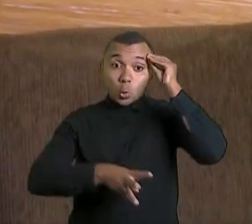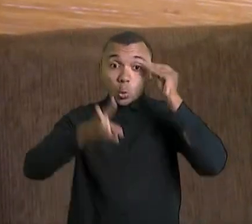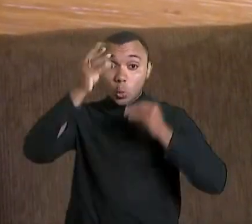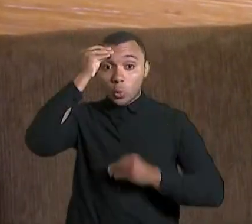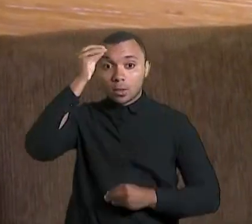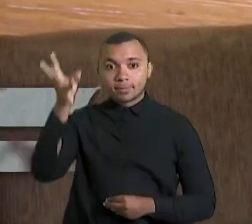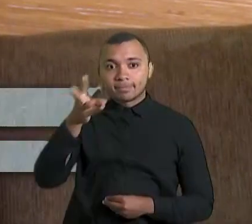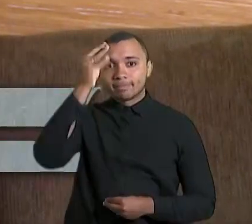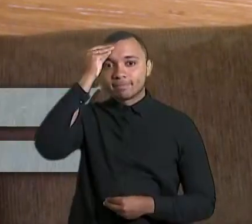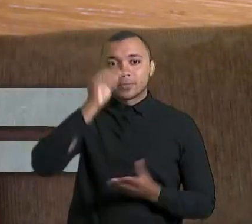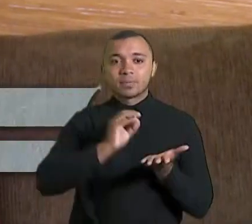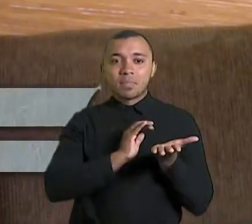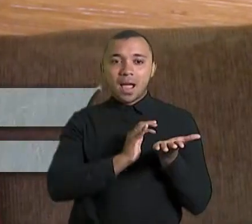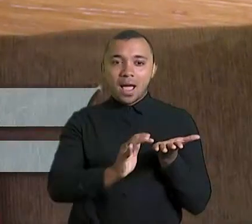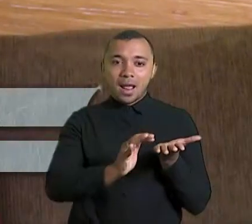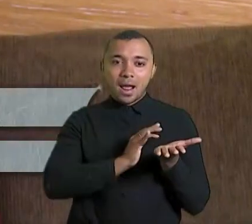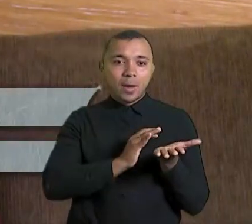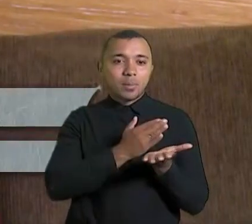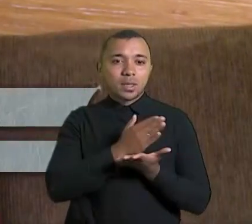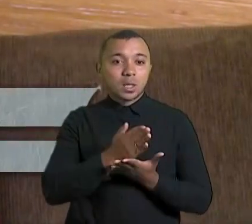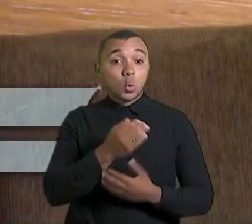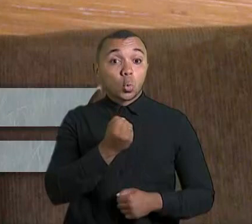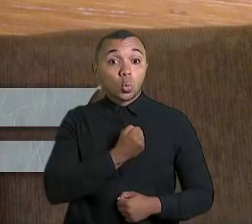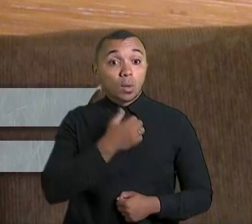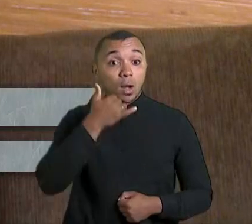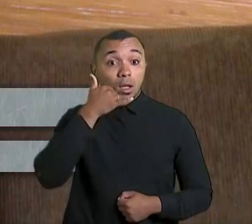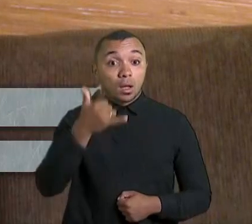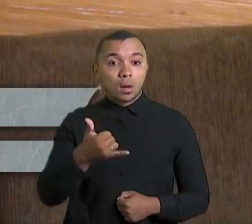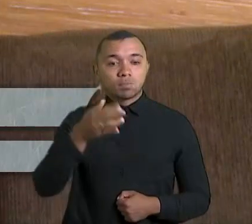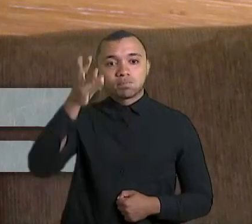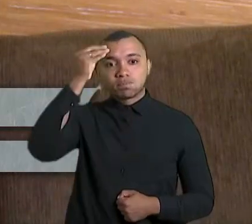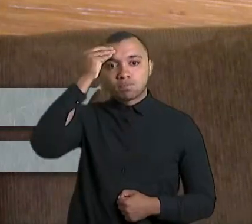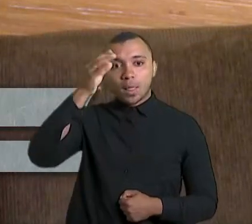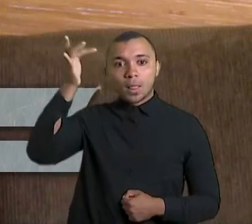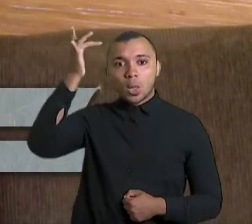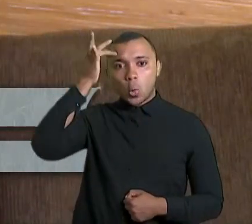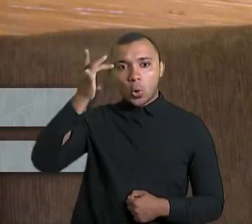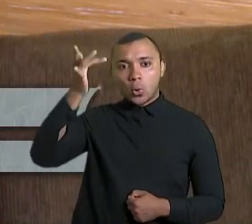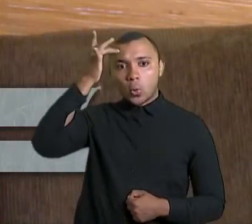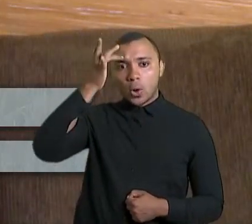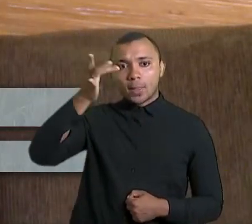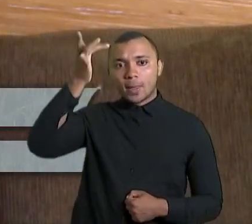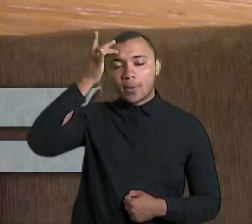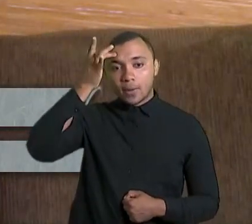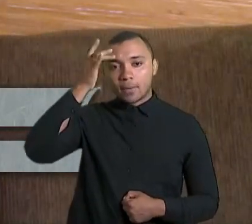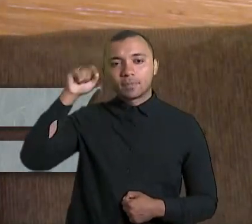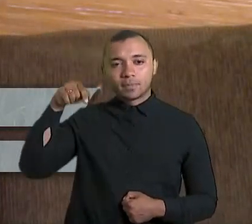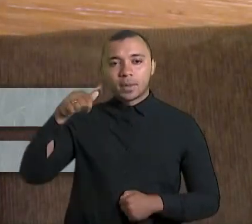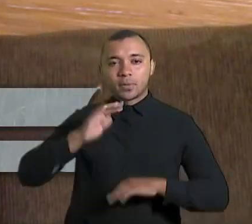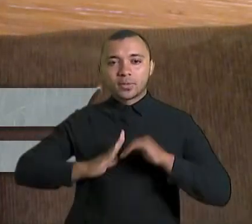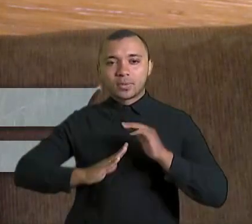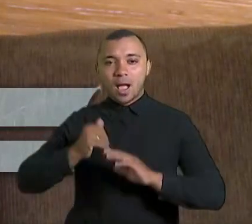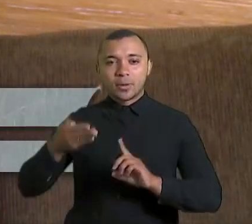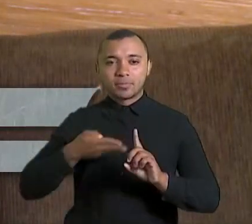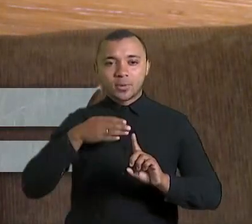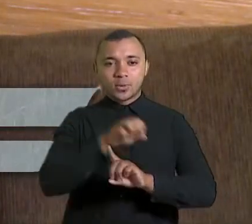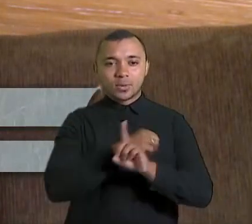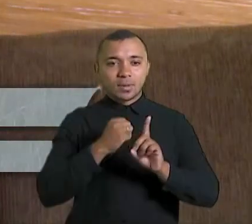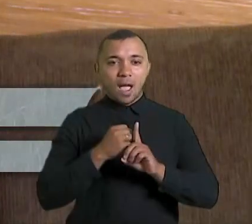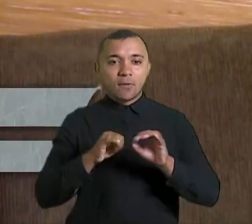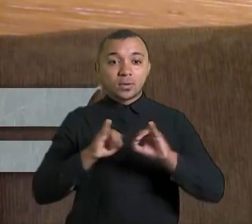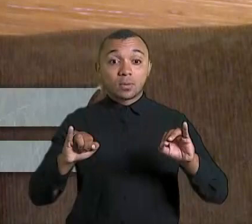acabava decorando os telefones. Tanto é que a assistência social daqui falou que depois do computador